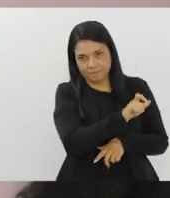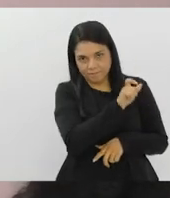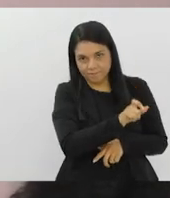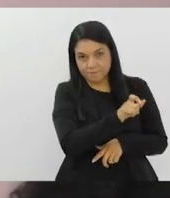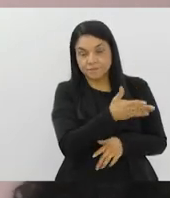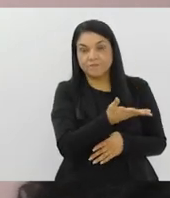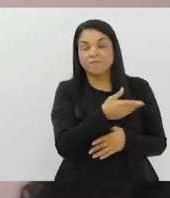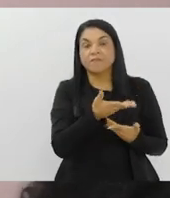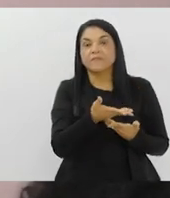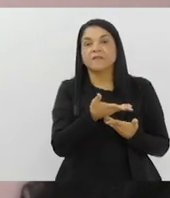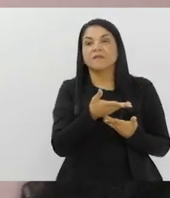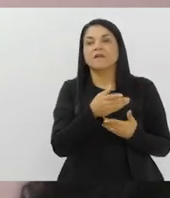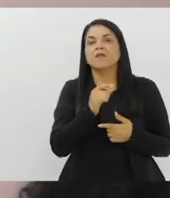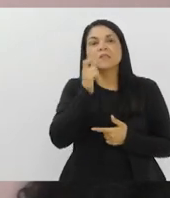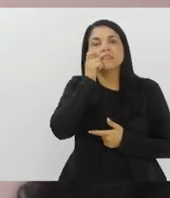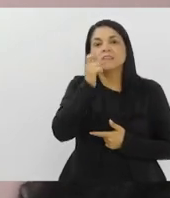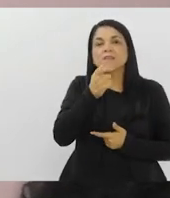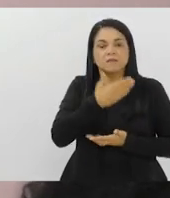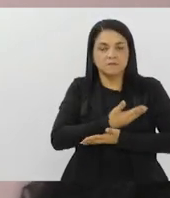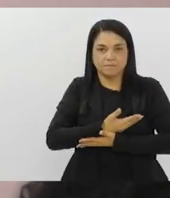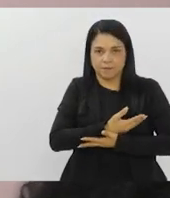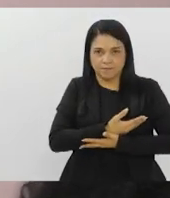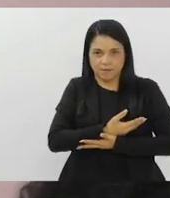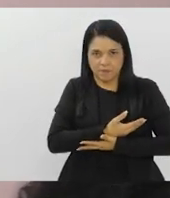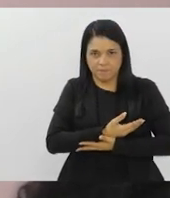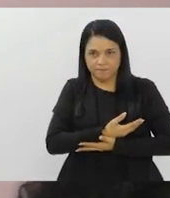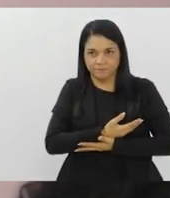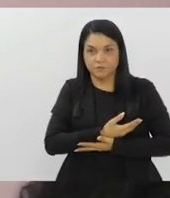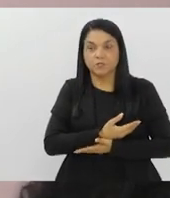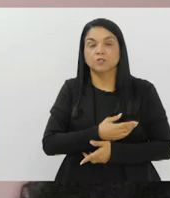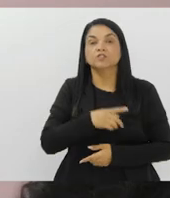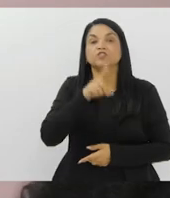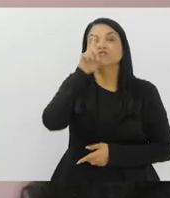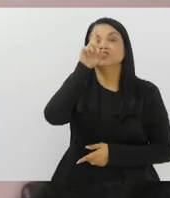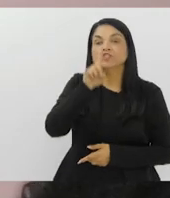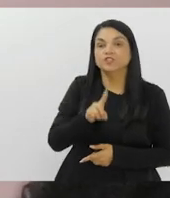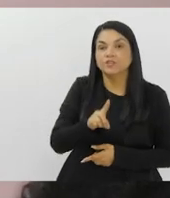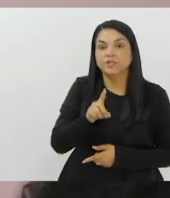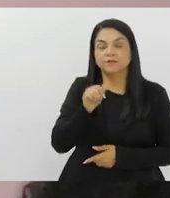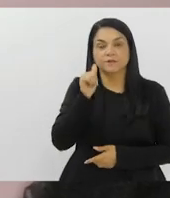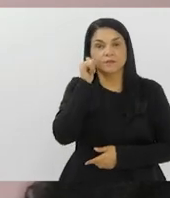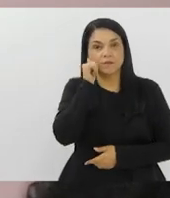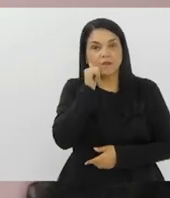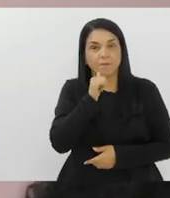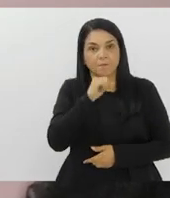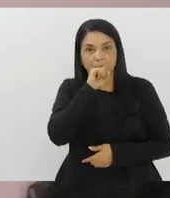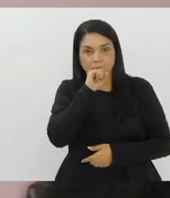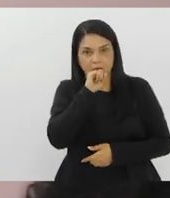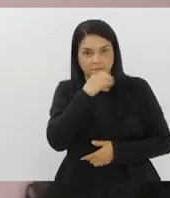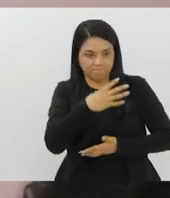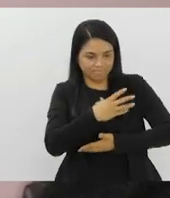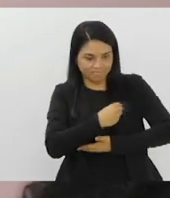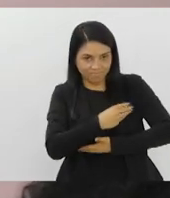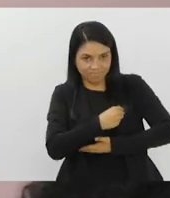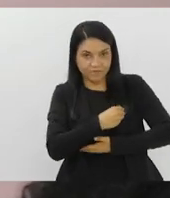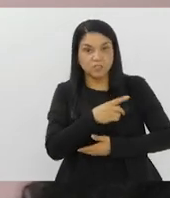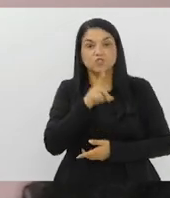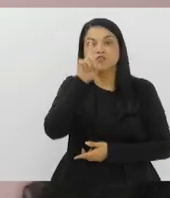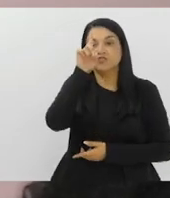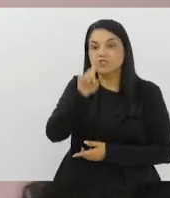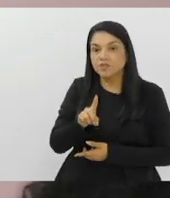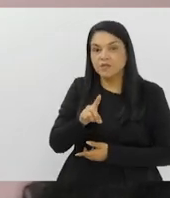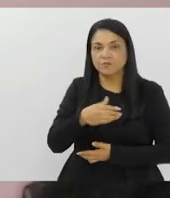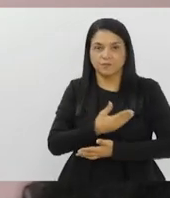melhor interesse para a criança? Qual o direito da mãe lactante e qual o direito da criança.